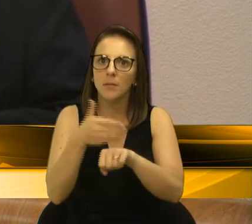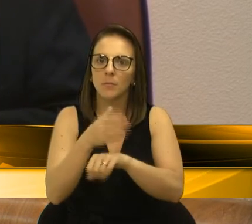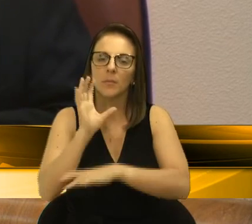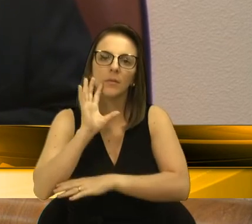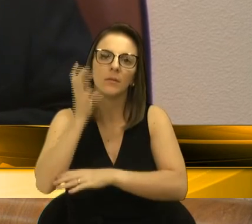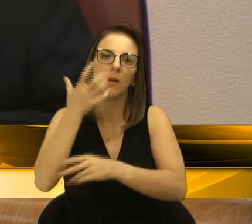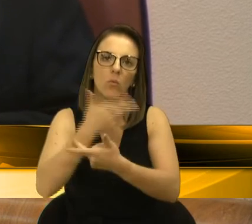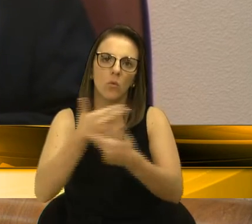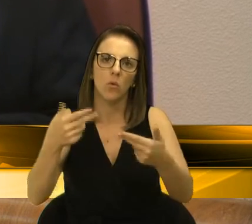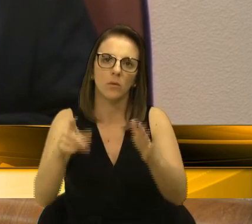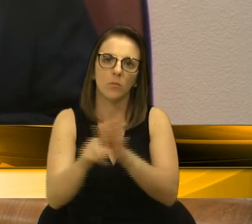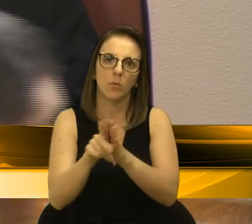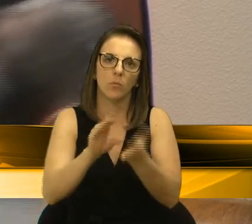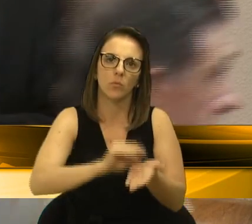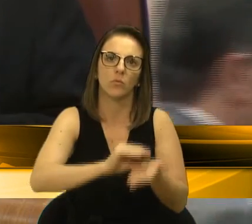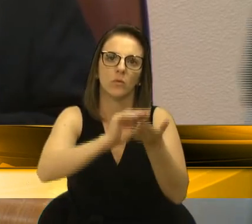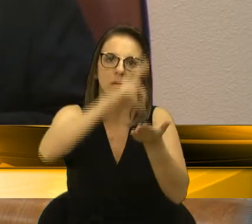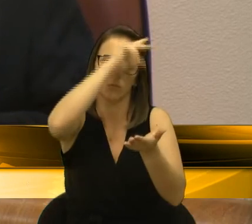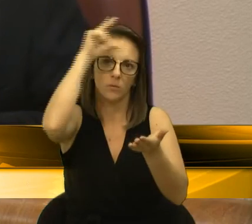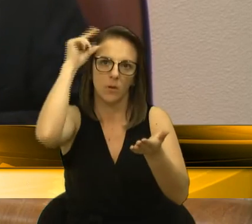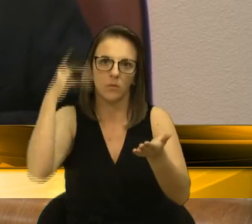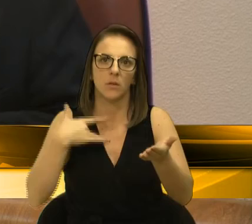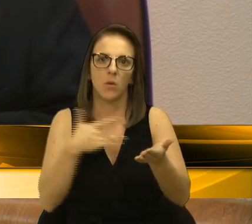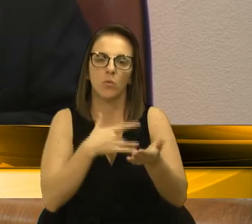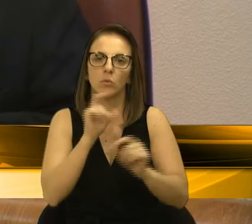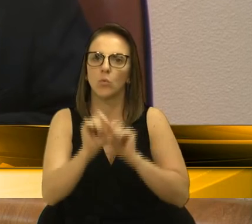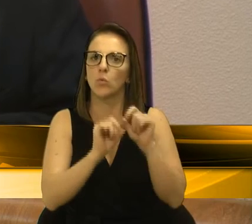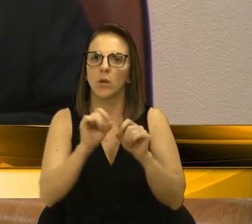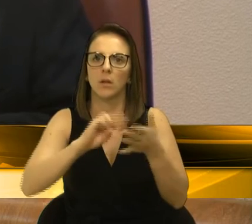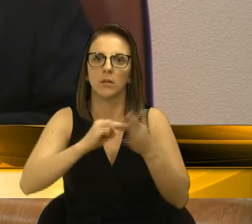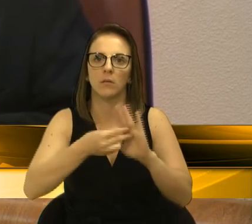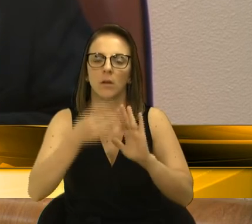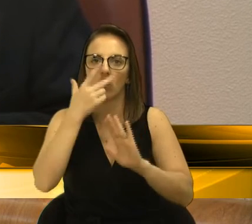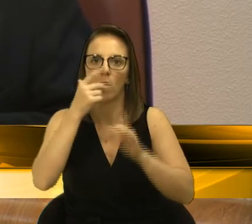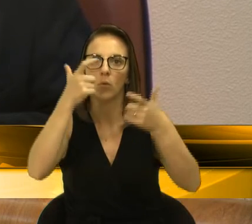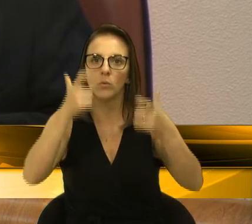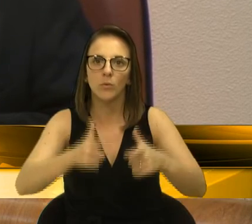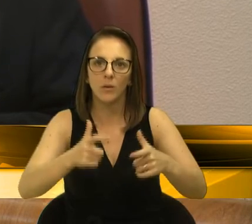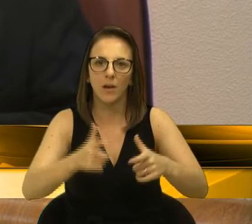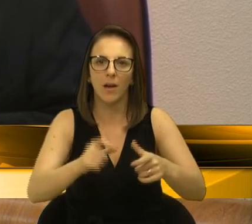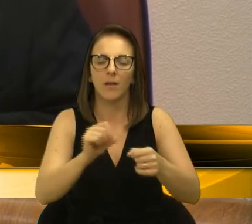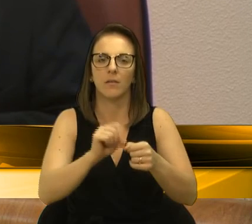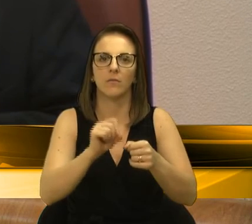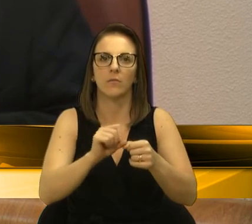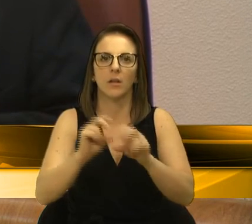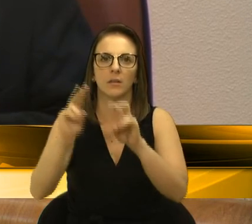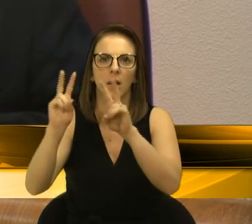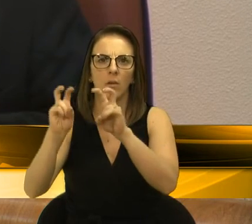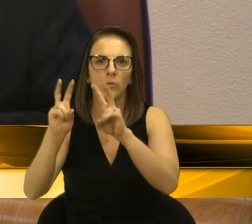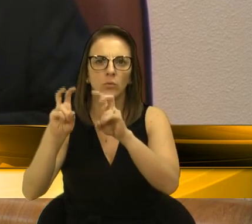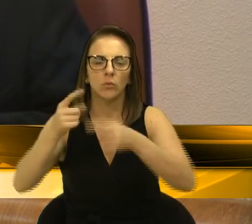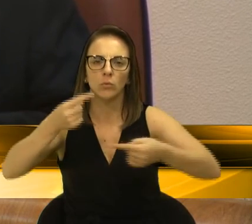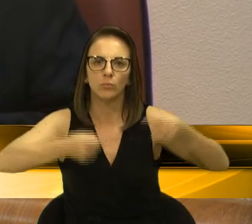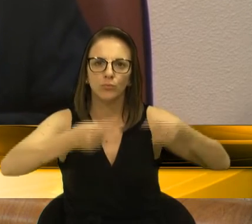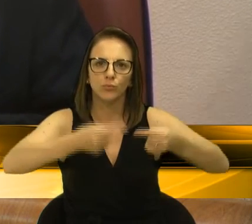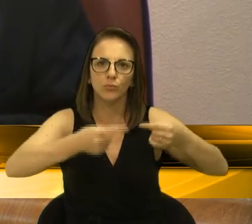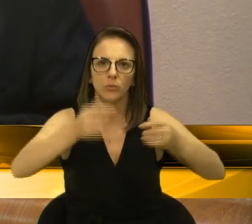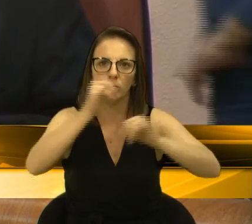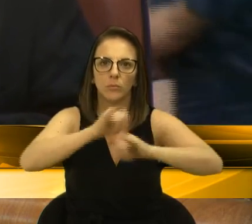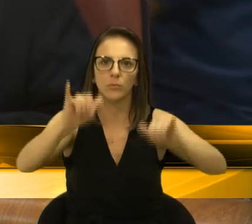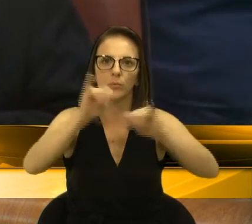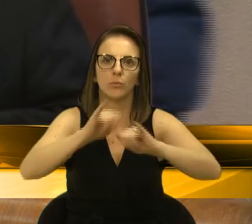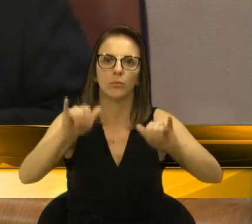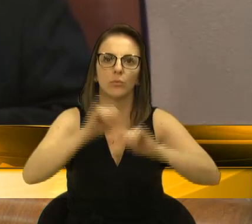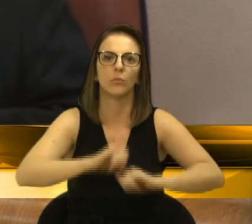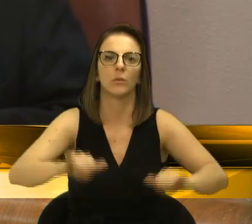saúde são, para os diversos grupos de interesse, uma arena de tematização e publicização dos interesses